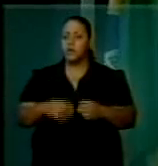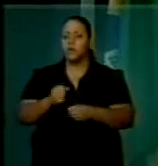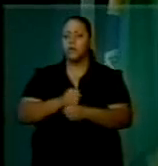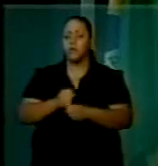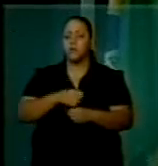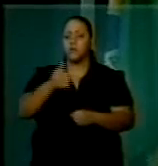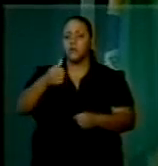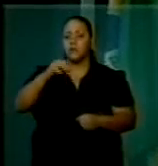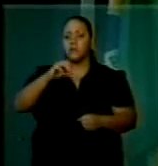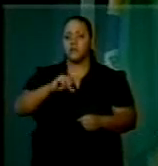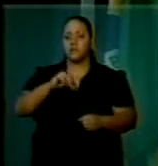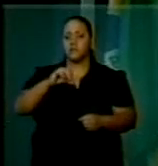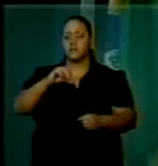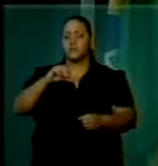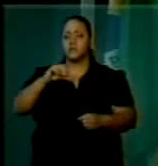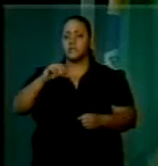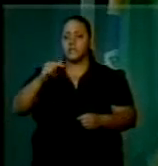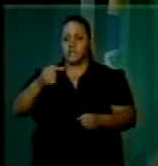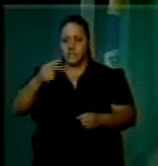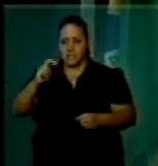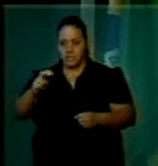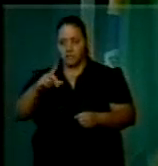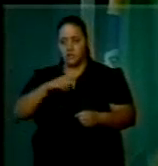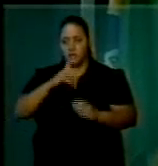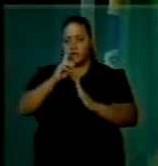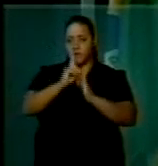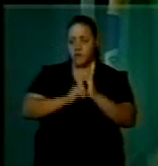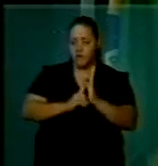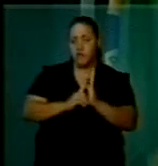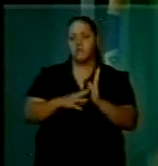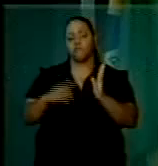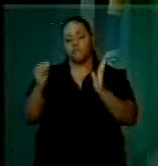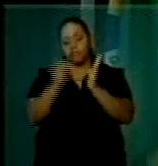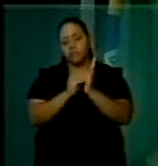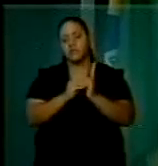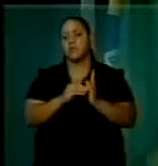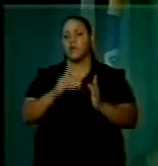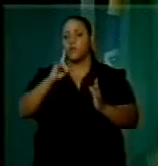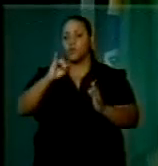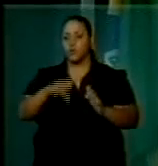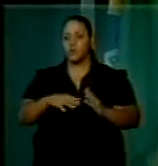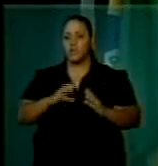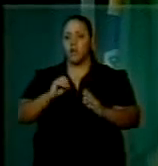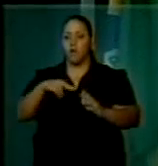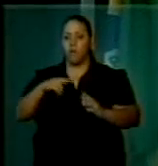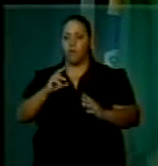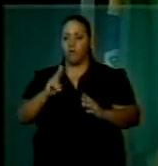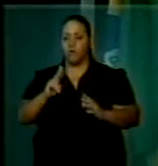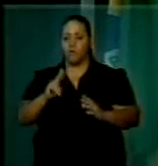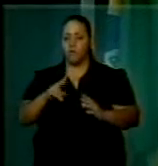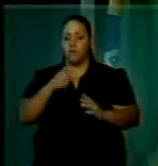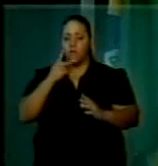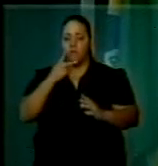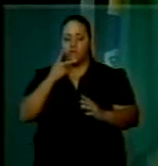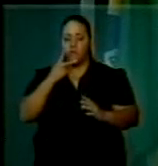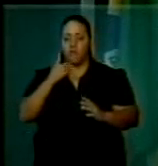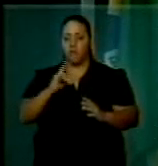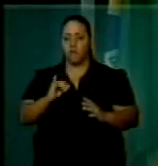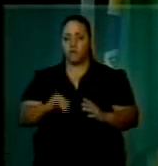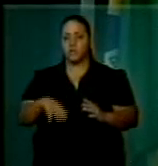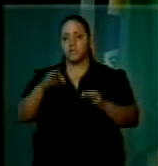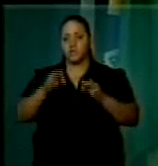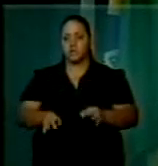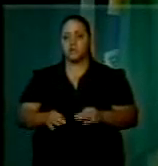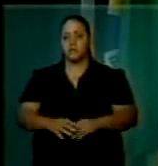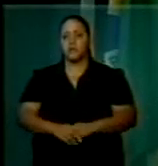1975, através de um decreto, a data foi oficializada pela ONU, Organização das Nações Unidas.